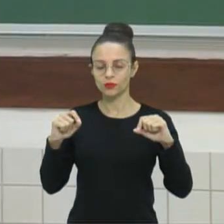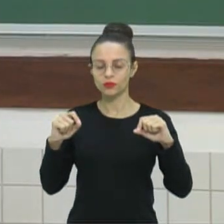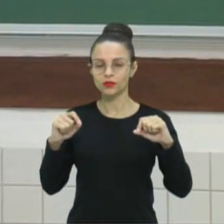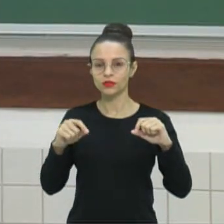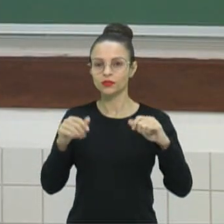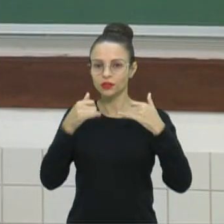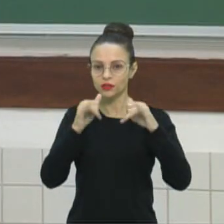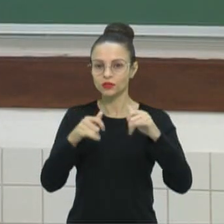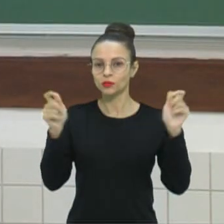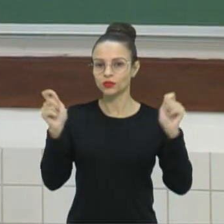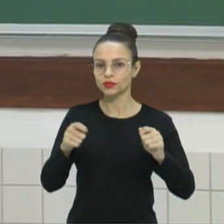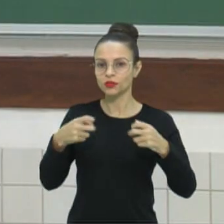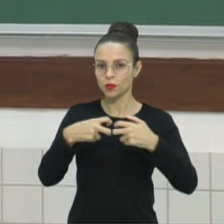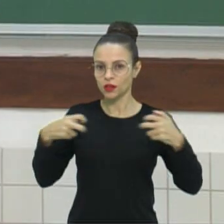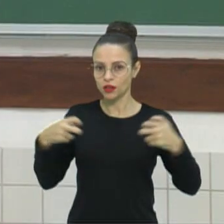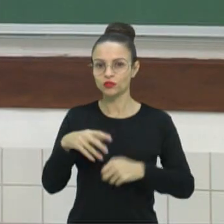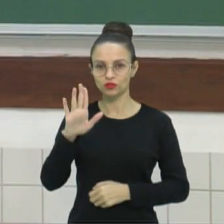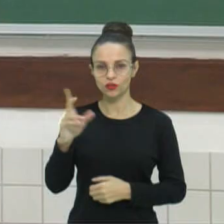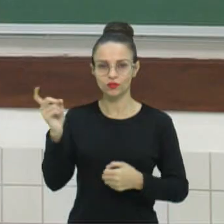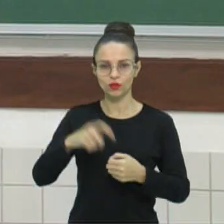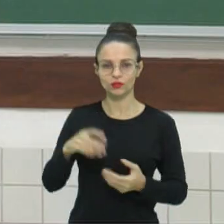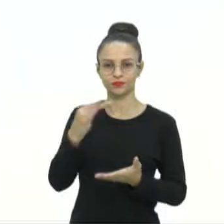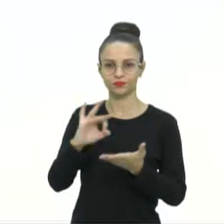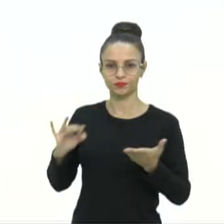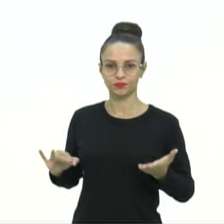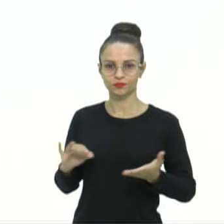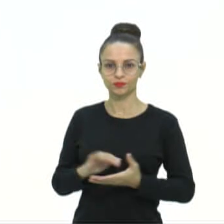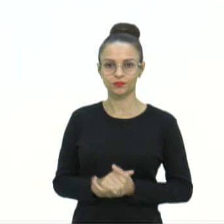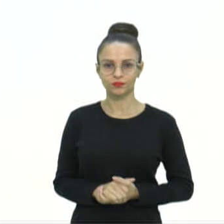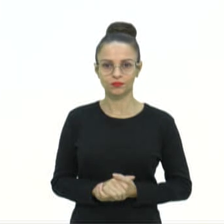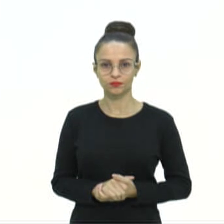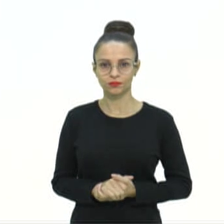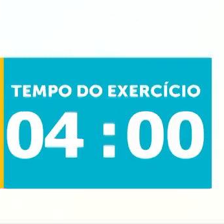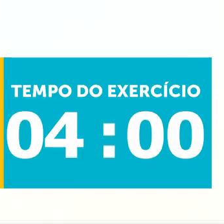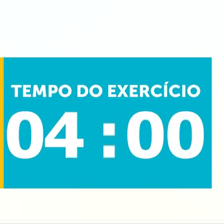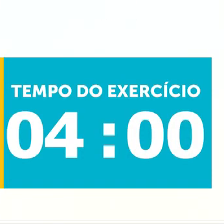elástica e daqui a pouco a gente volta para responder essa questão.